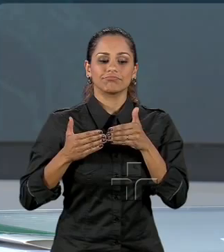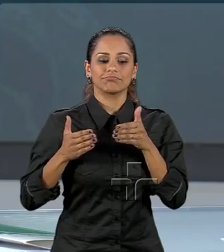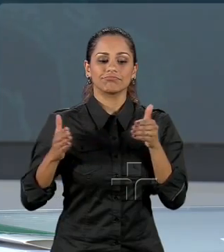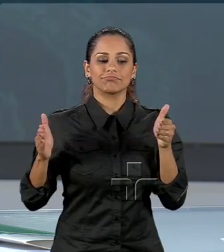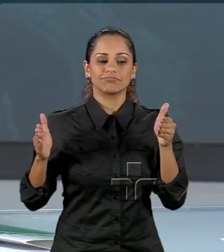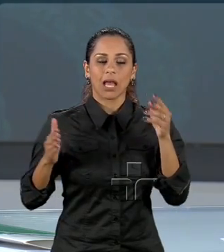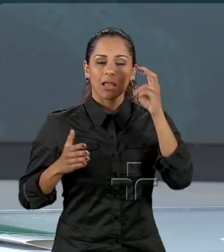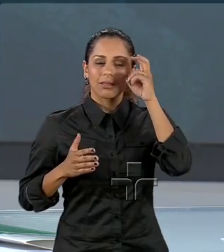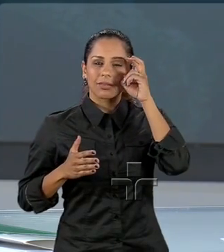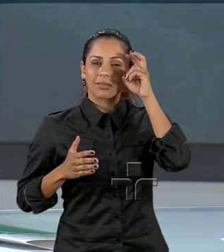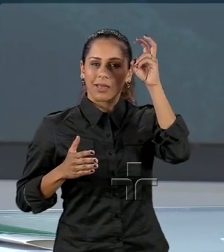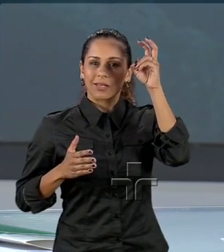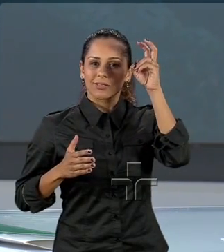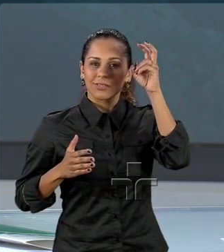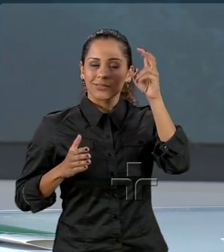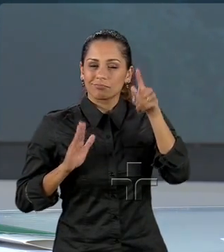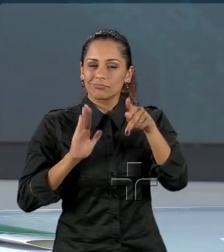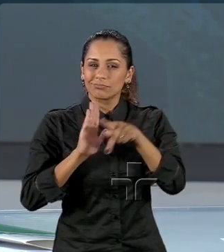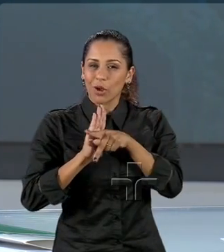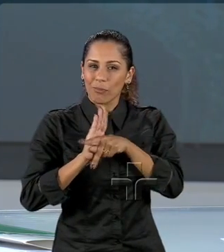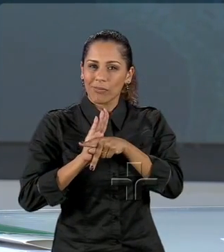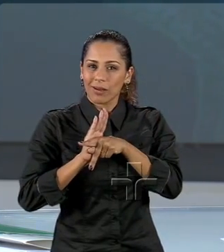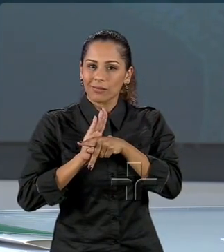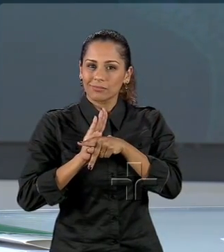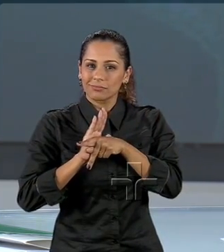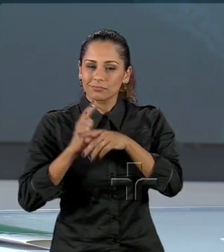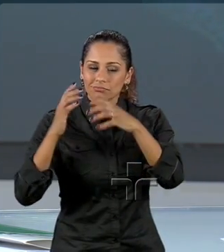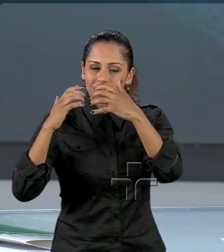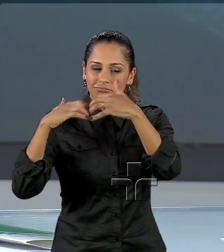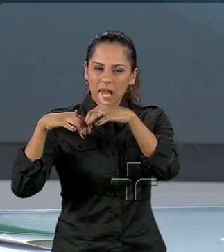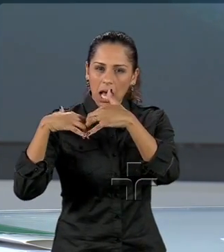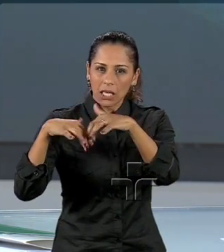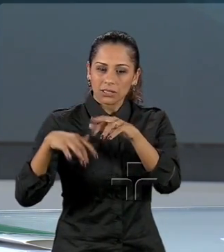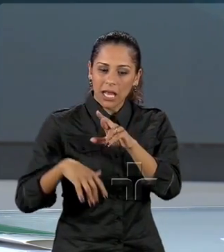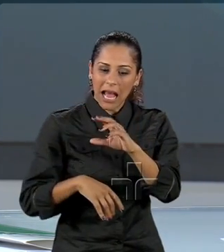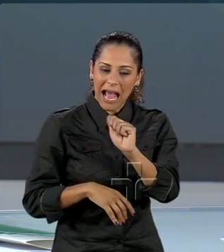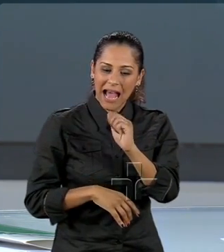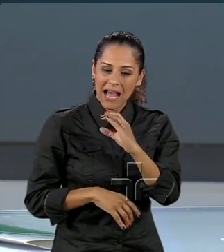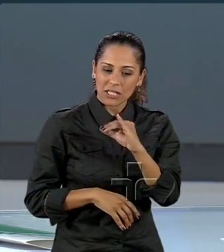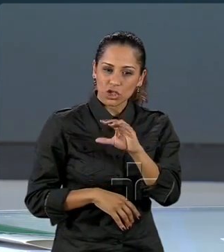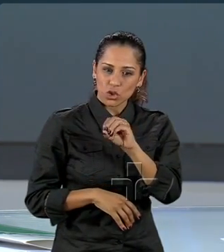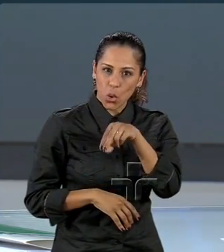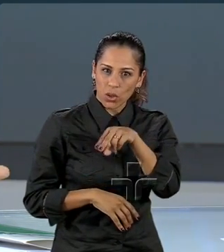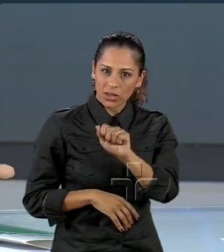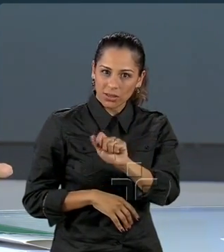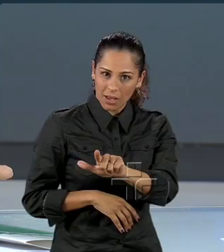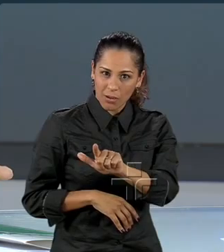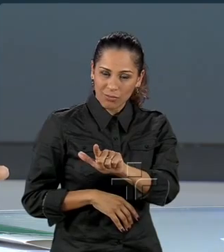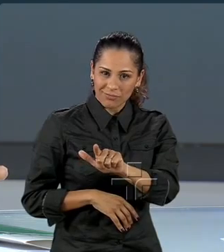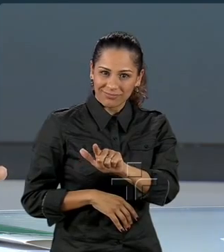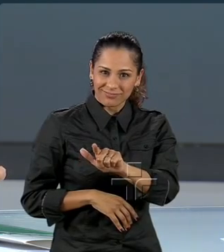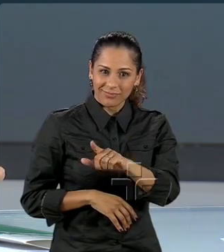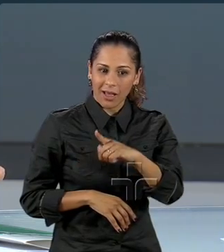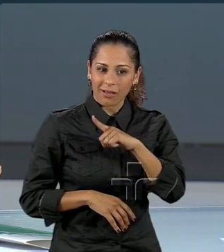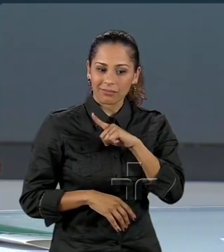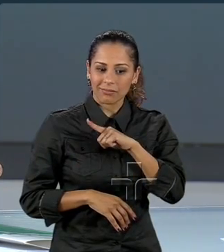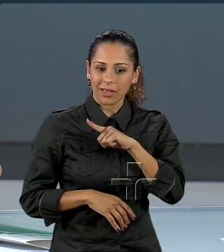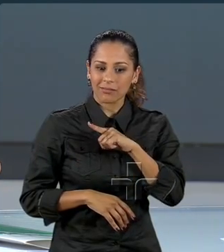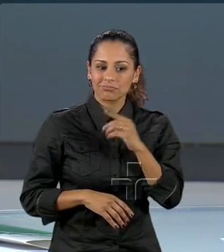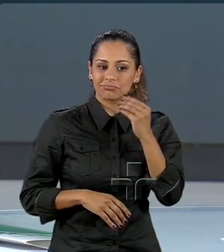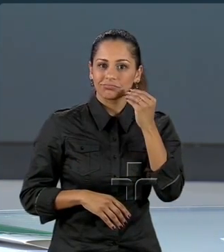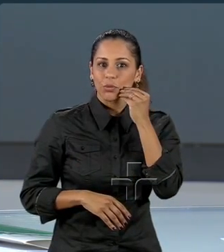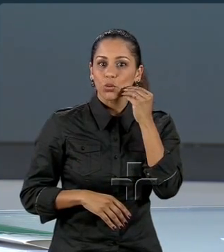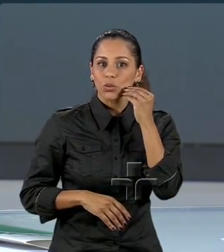dita racional, cartesiana. E muitas saídas surgem, muitas janelas de oportunidade para